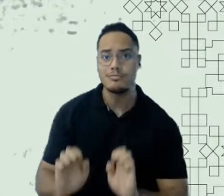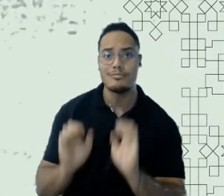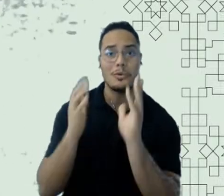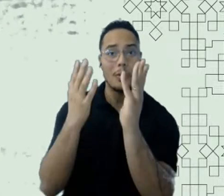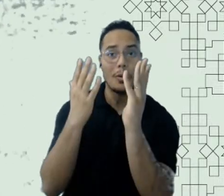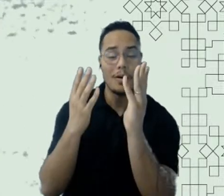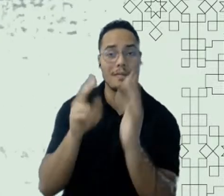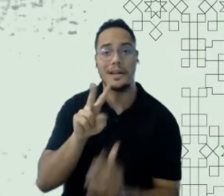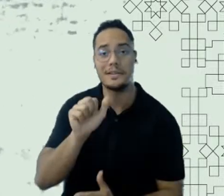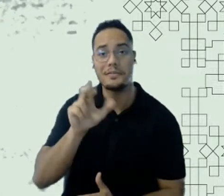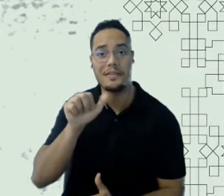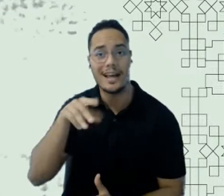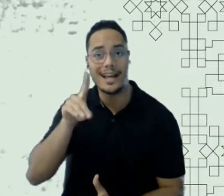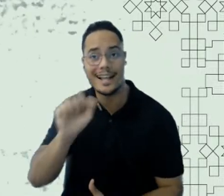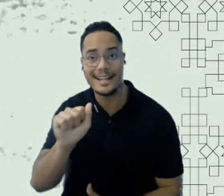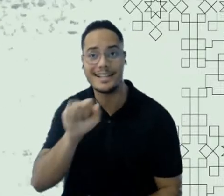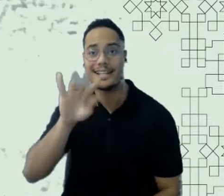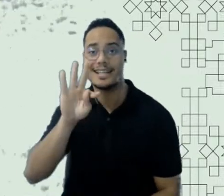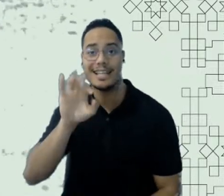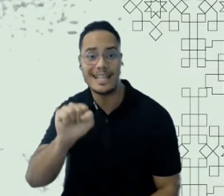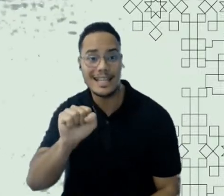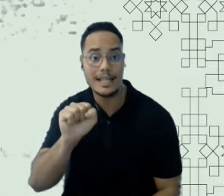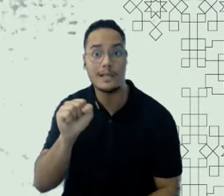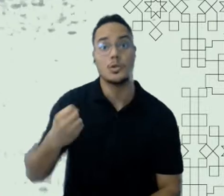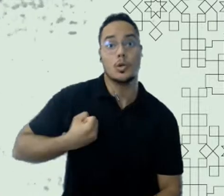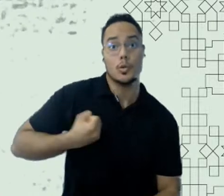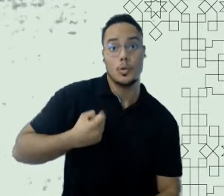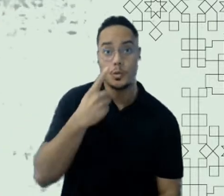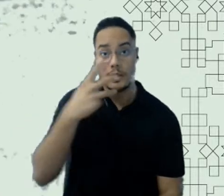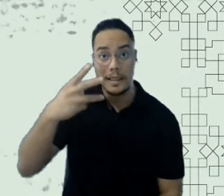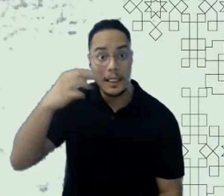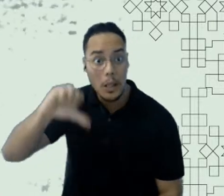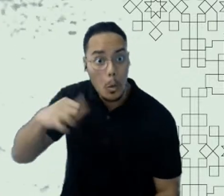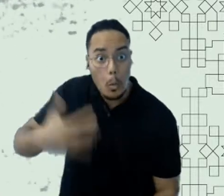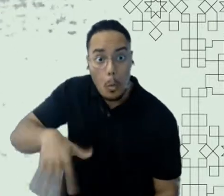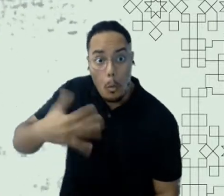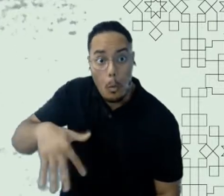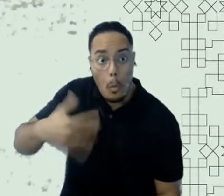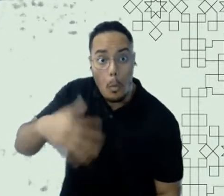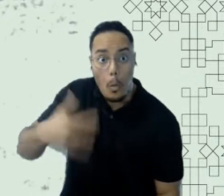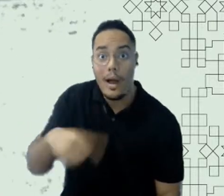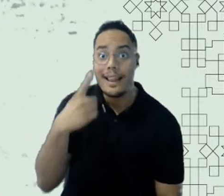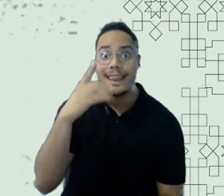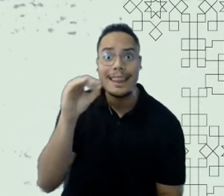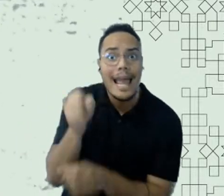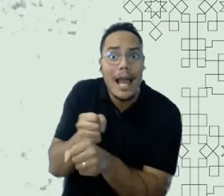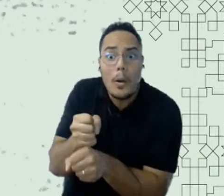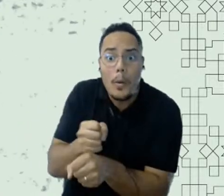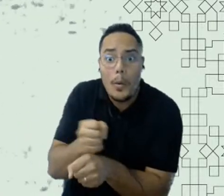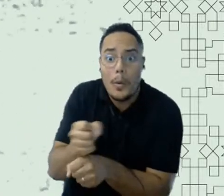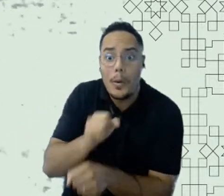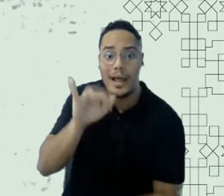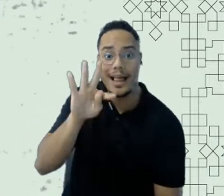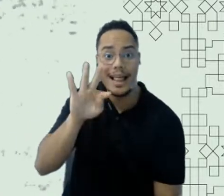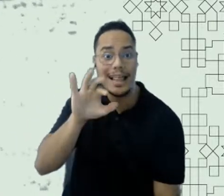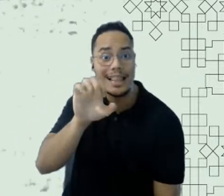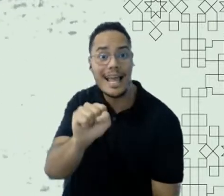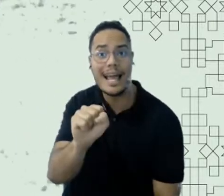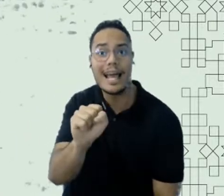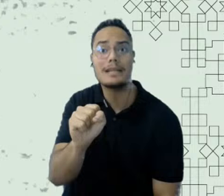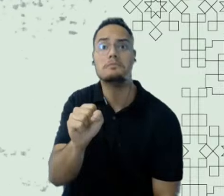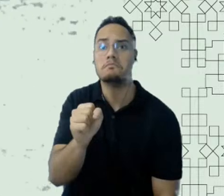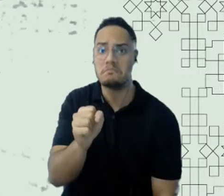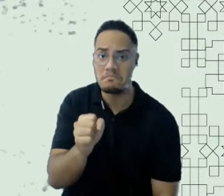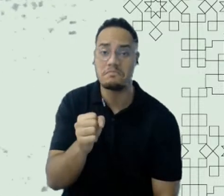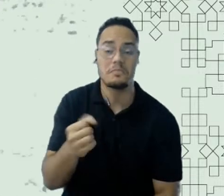número 139, né? Em 10 anos aí de ITS, já é a nossa varanda de número 139, e hoje uma